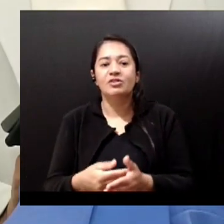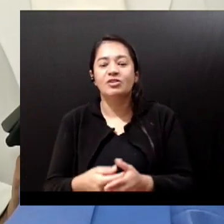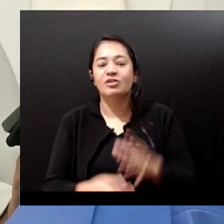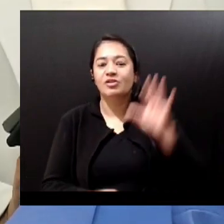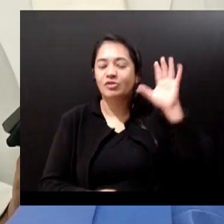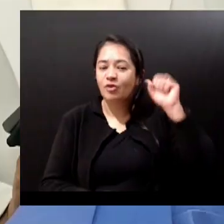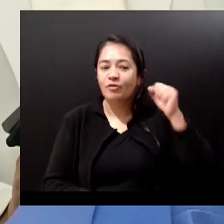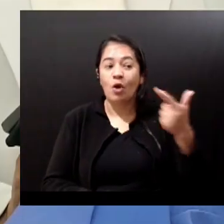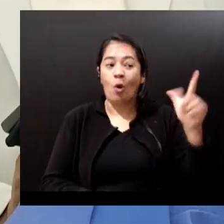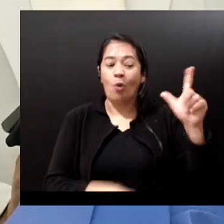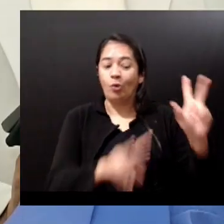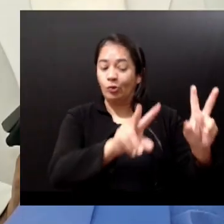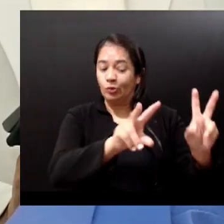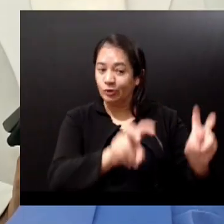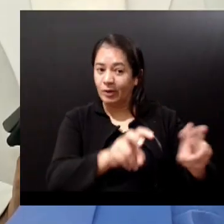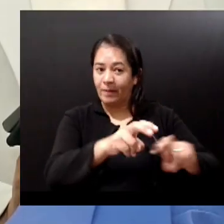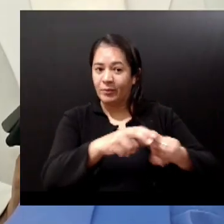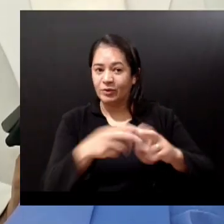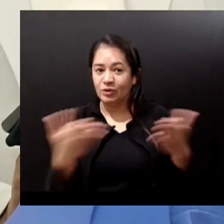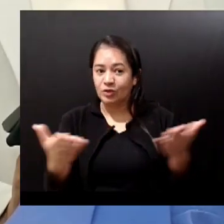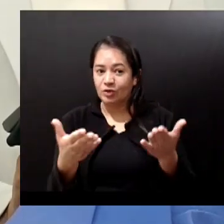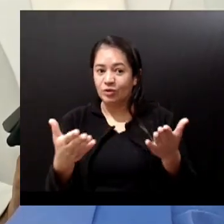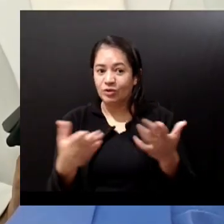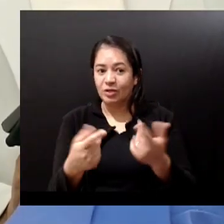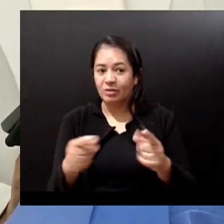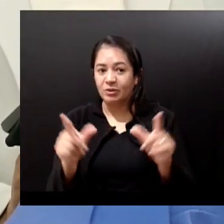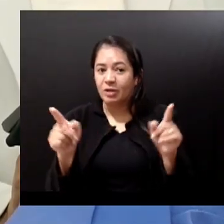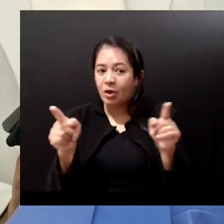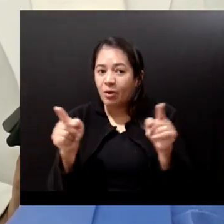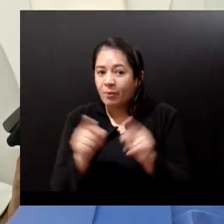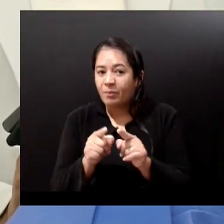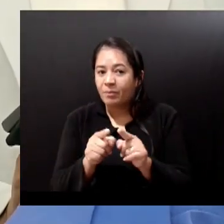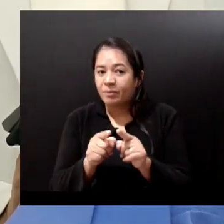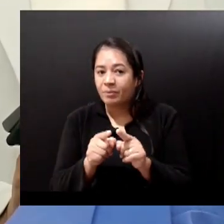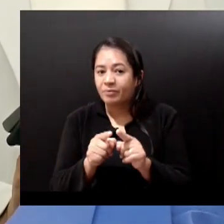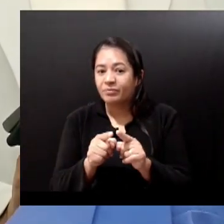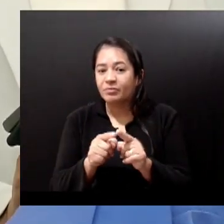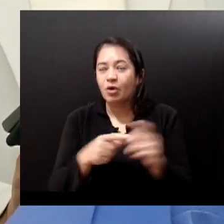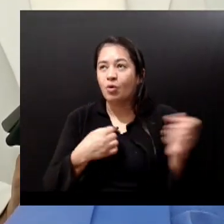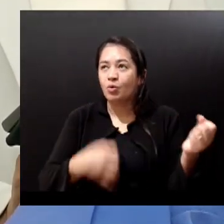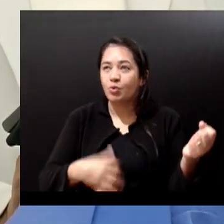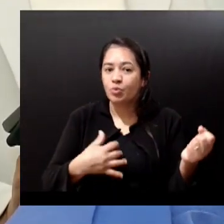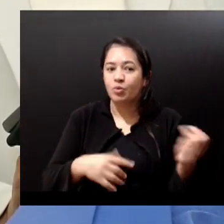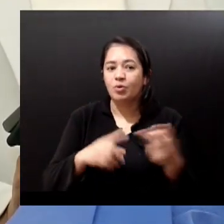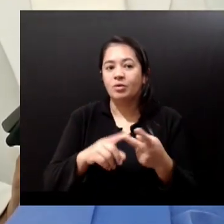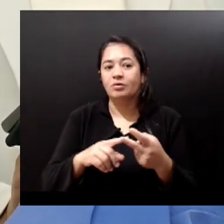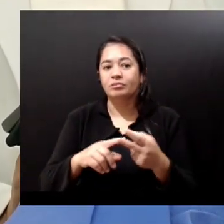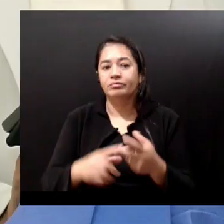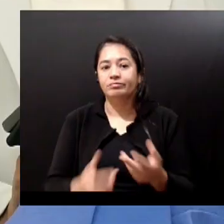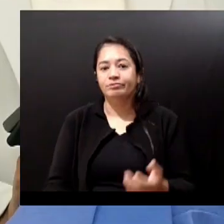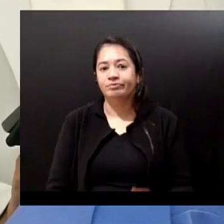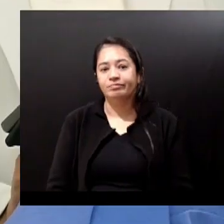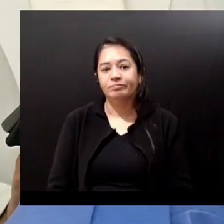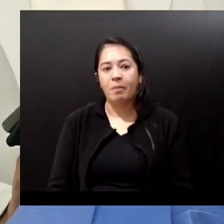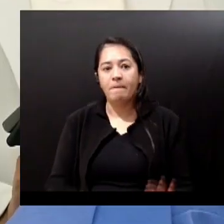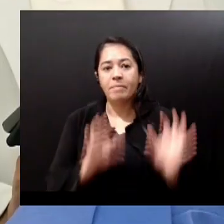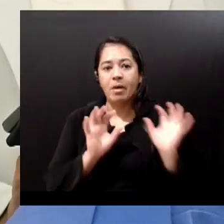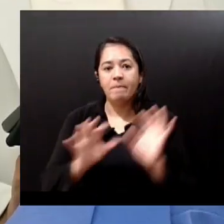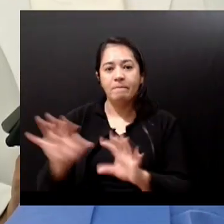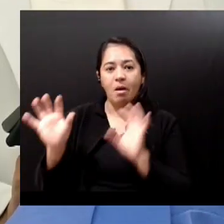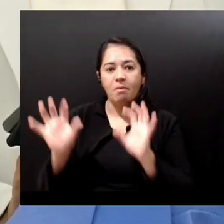que as músicas hoje elas estão menores de tempo, pode ver, o sertanejo universitário, o funk é o grande exemplo. Verdade. Elas são menores de tempo e